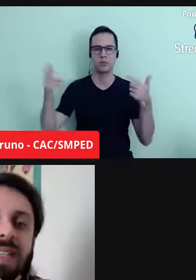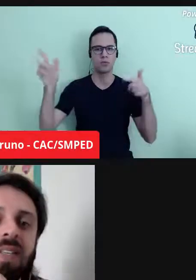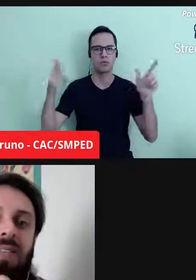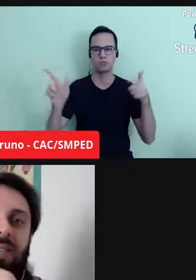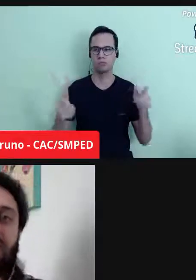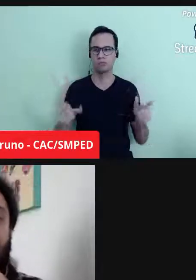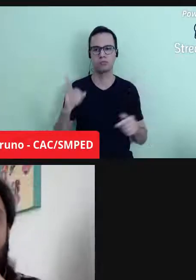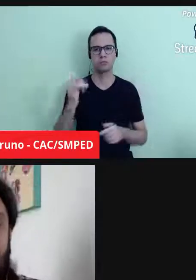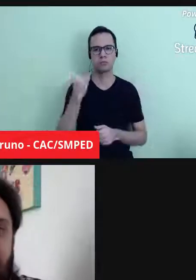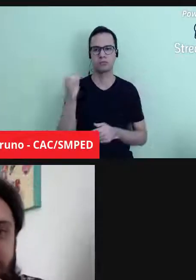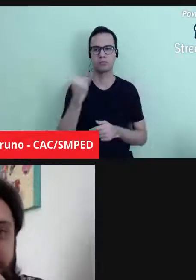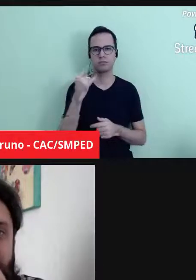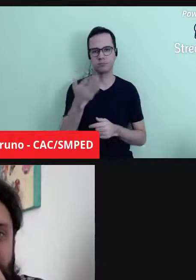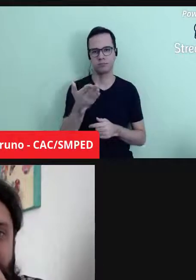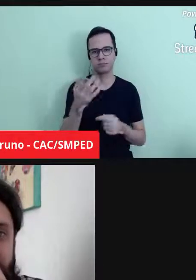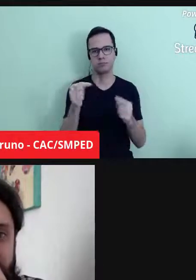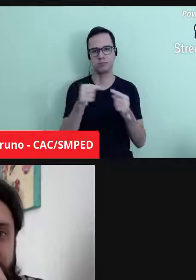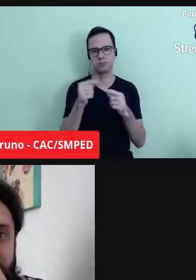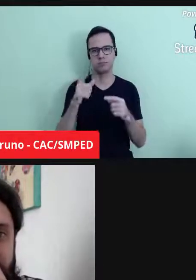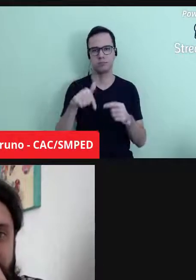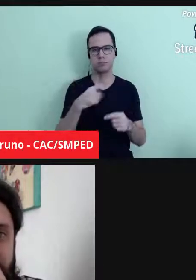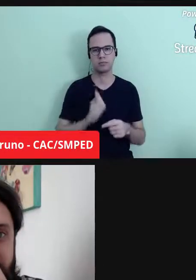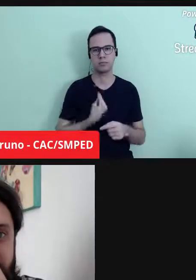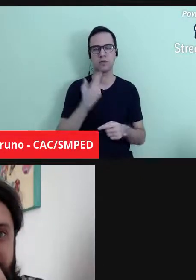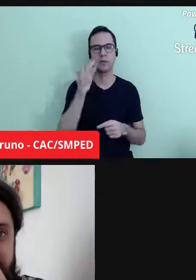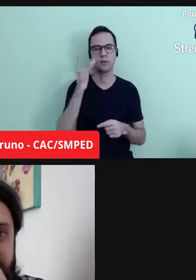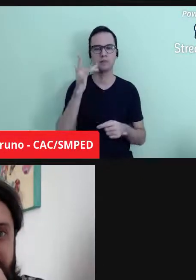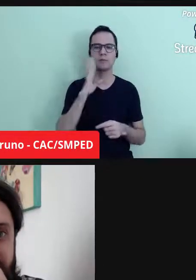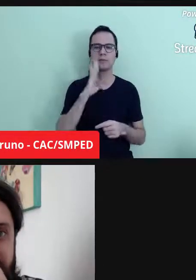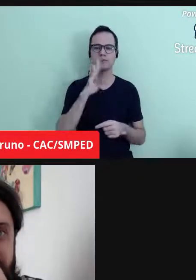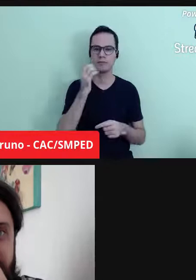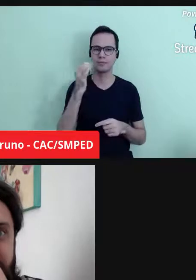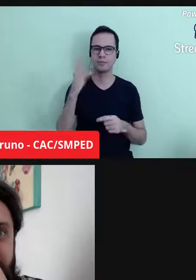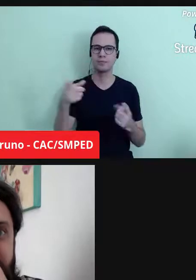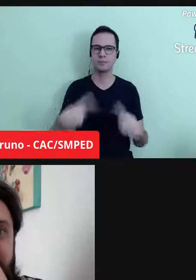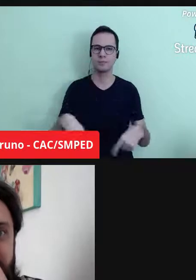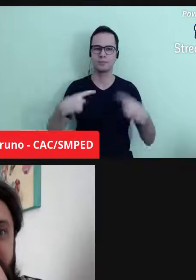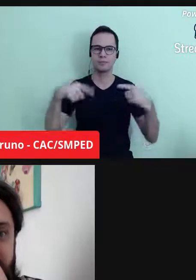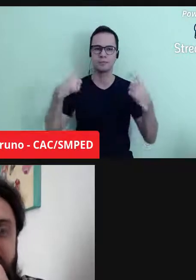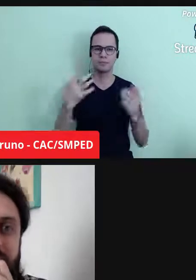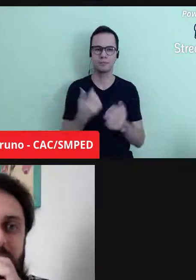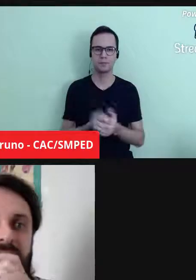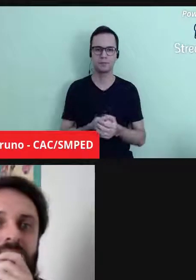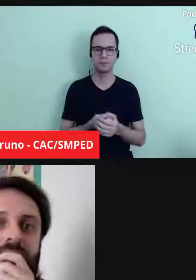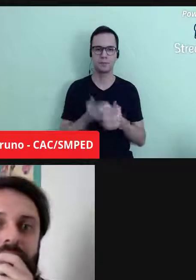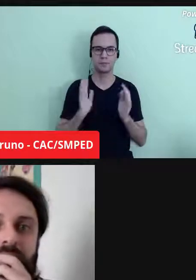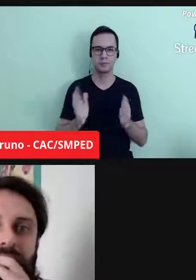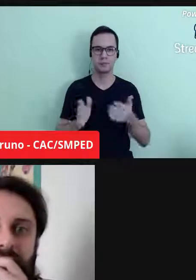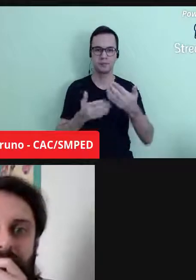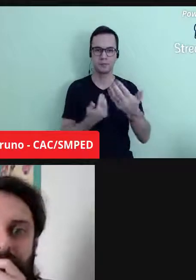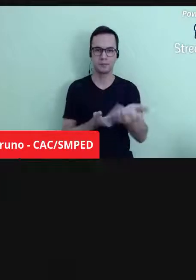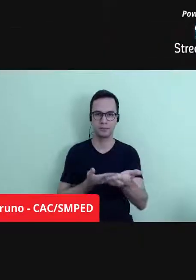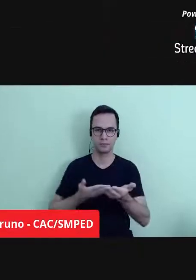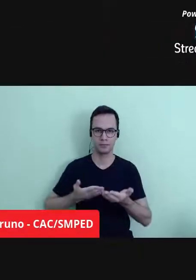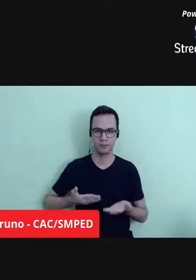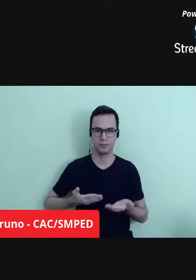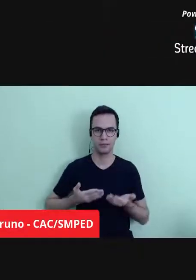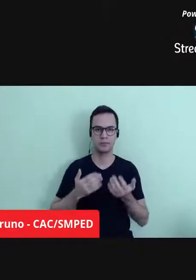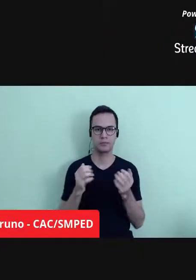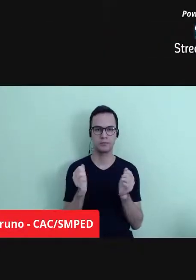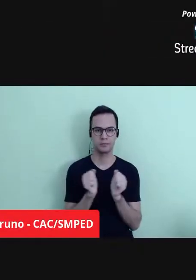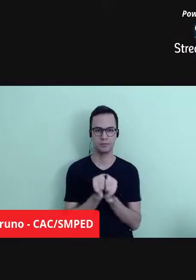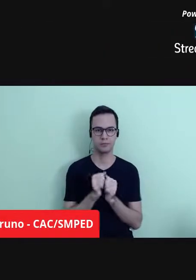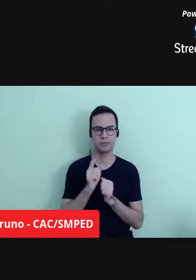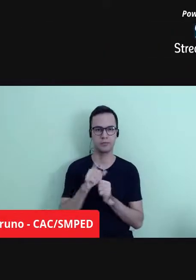questões importantes que tangenciam isso. Eu acho que vai ser bastante rico para o debate. Então, eu vou convidar para poder fazer